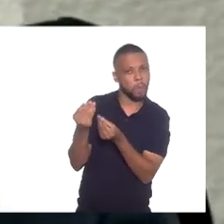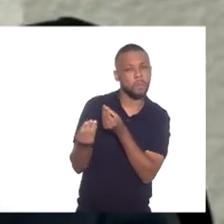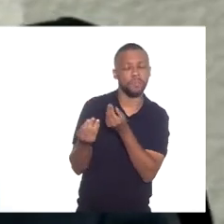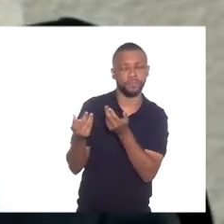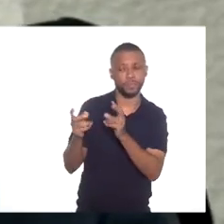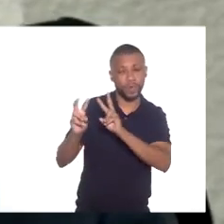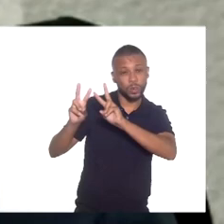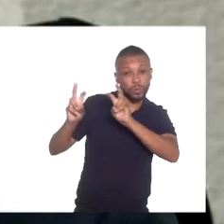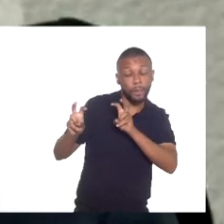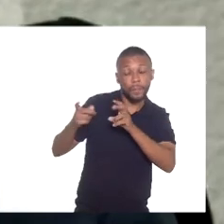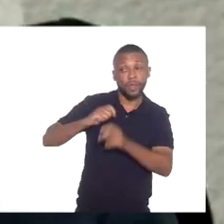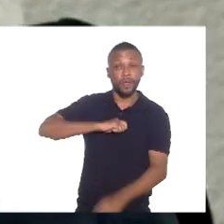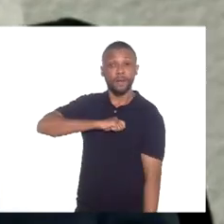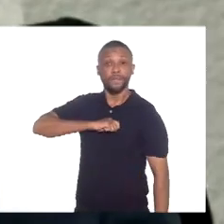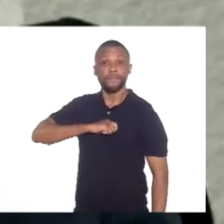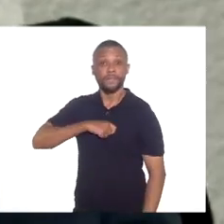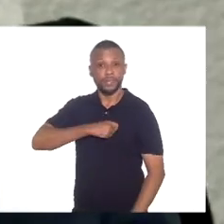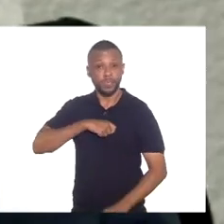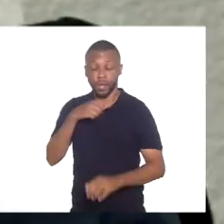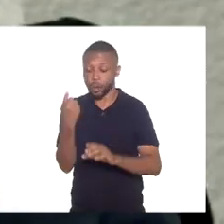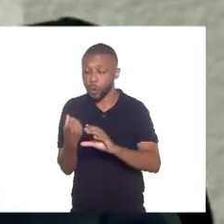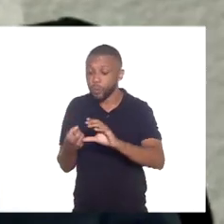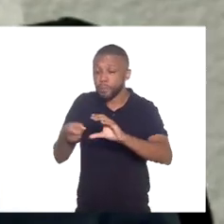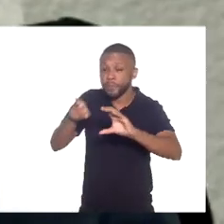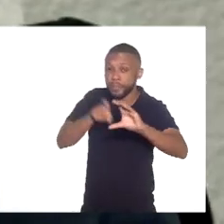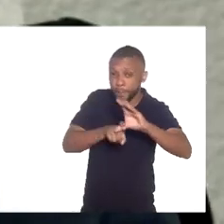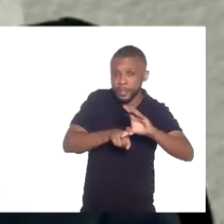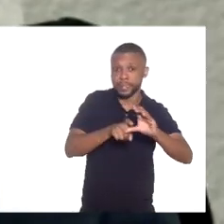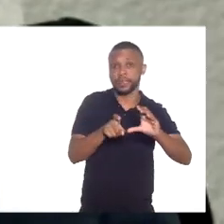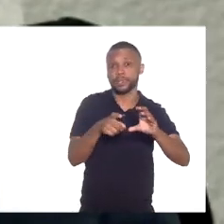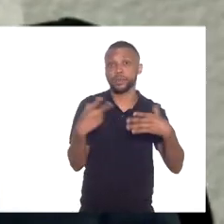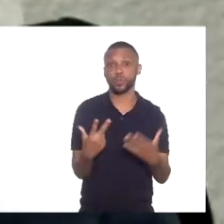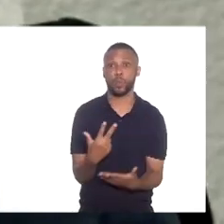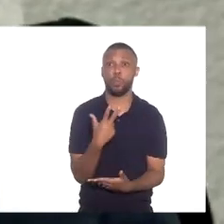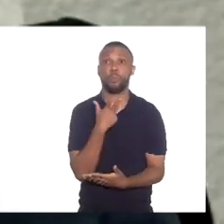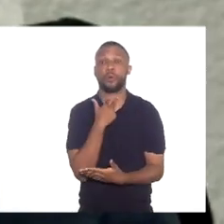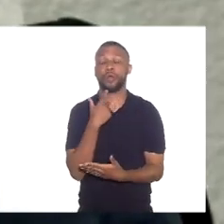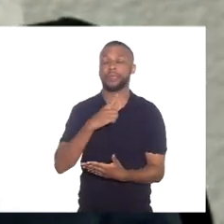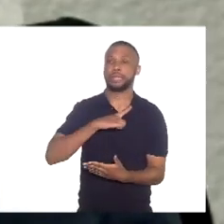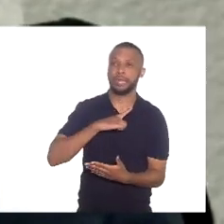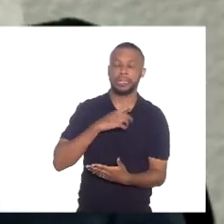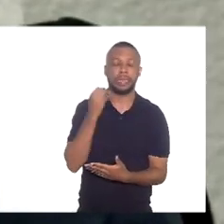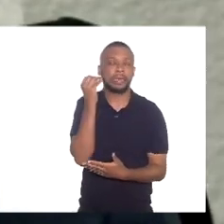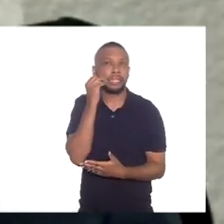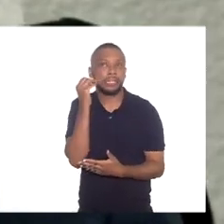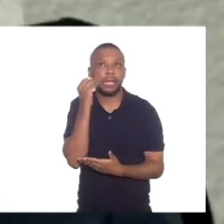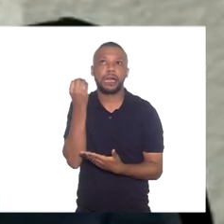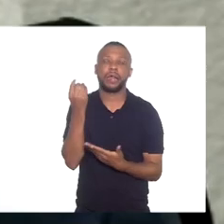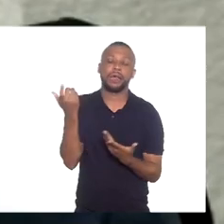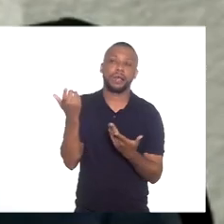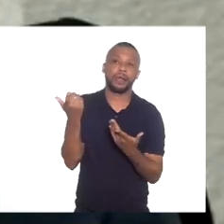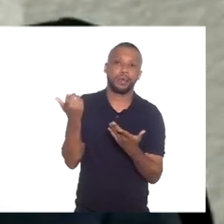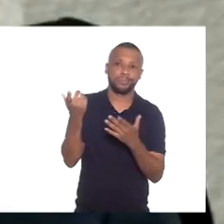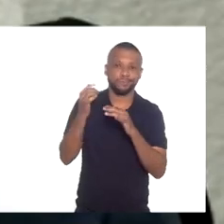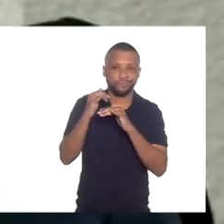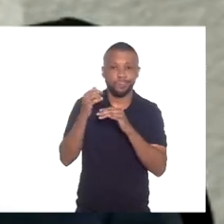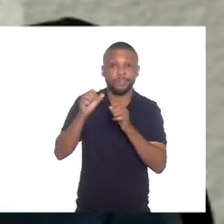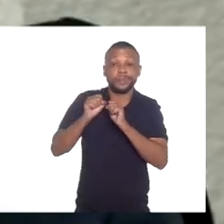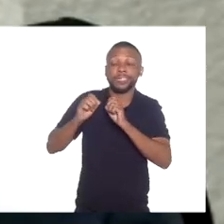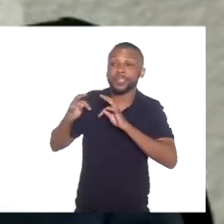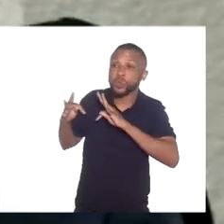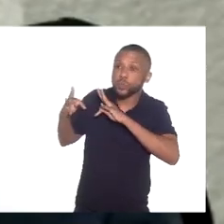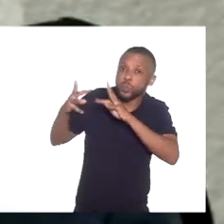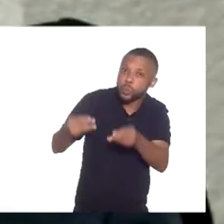fiscal subordinada a isso. Quer dizer, a gente não pode ter um samba de uma nota só, né? É como diz o deputado Luiz Paulo, não dá